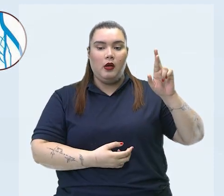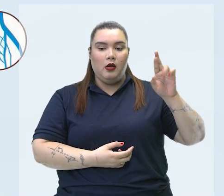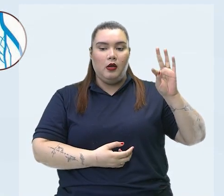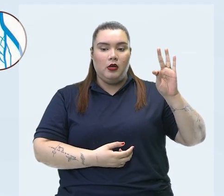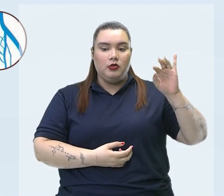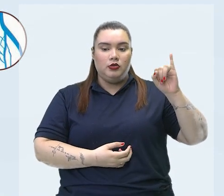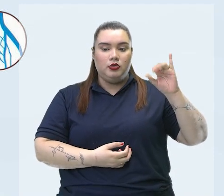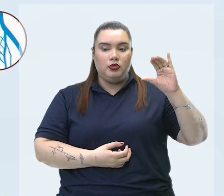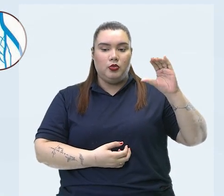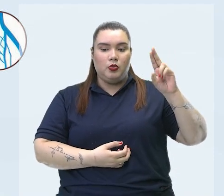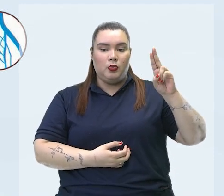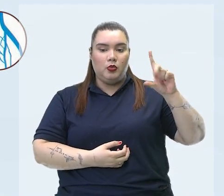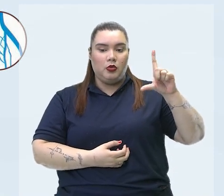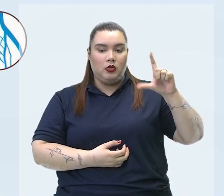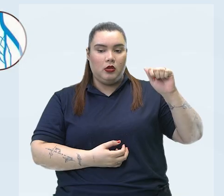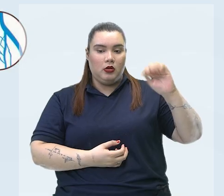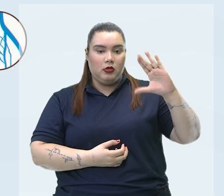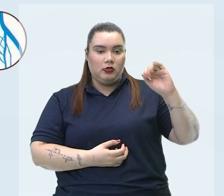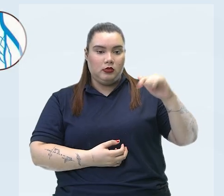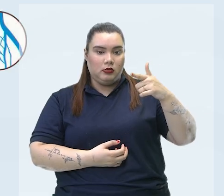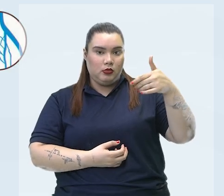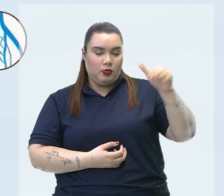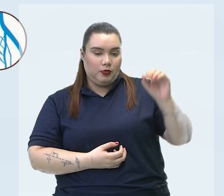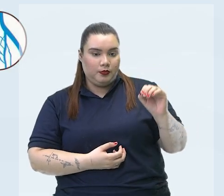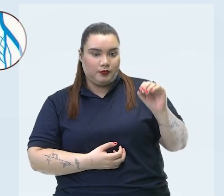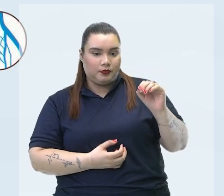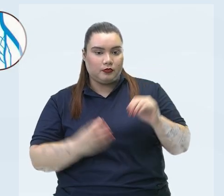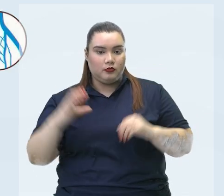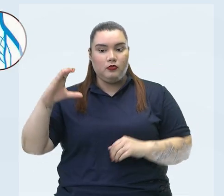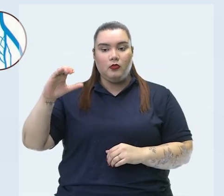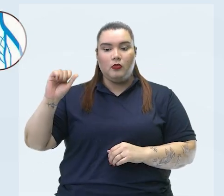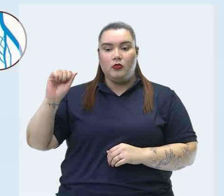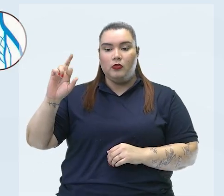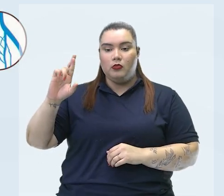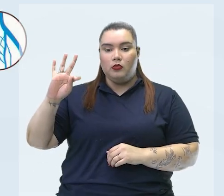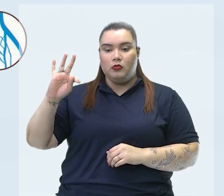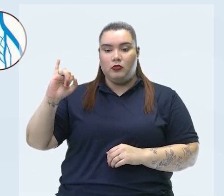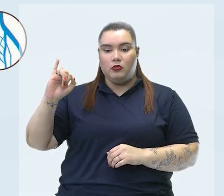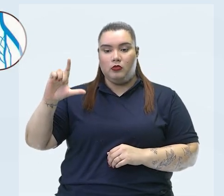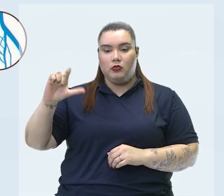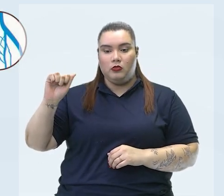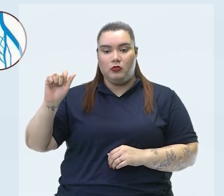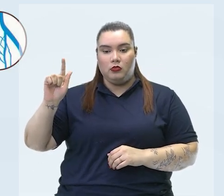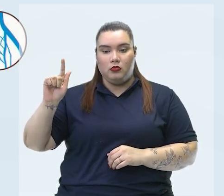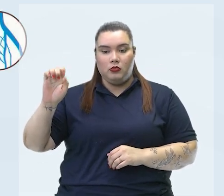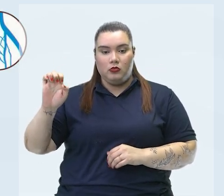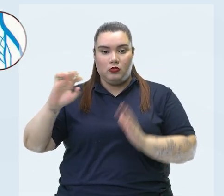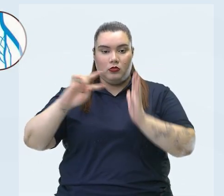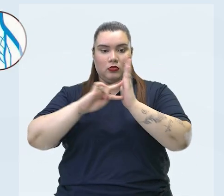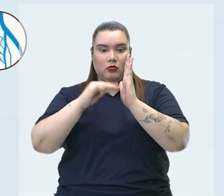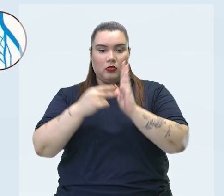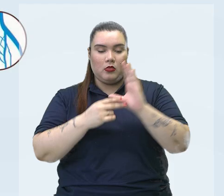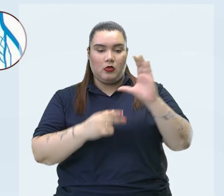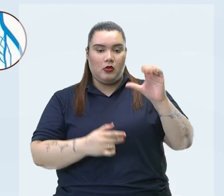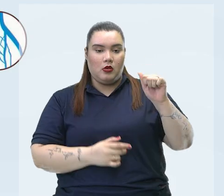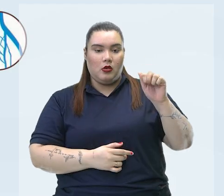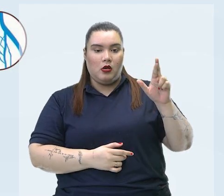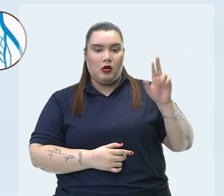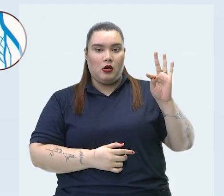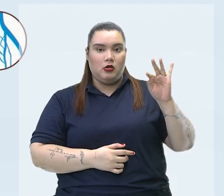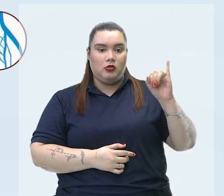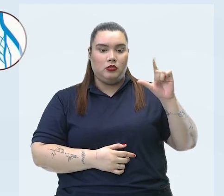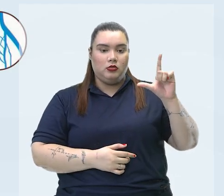vocabulário relacionado às partes internas do nosso corpo. Então, nós temos cartilage, que é a cartilagem, tá? Aí eu me refiro a todas